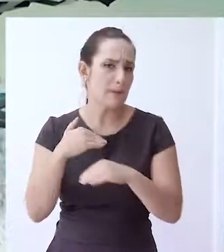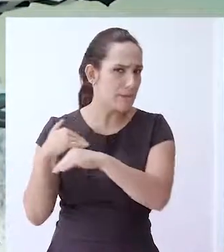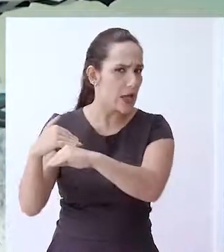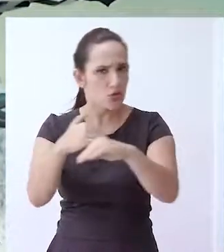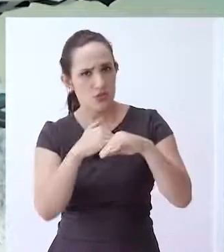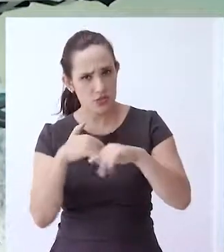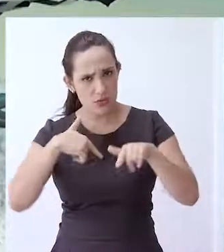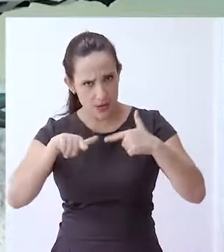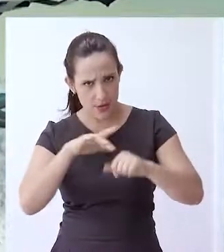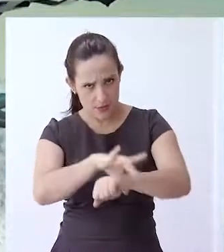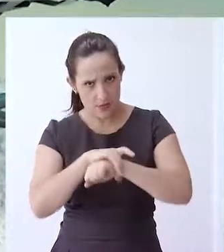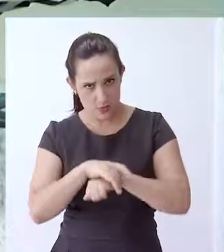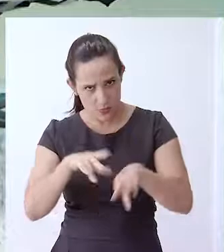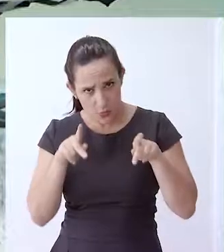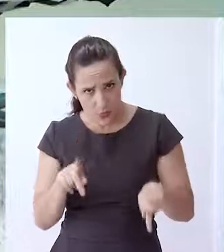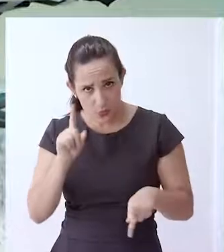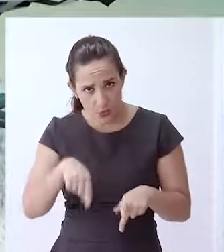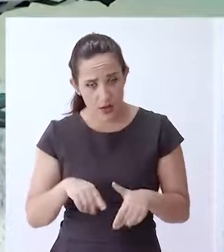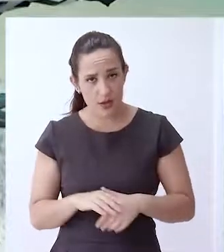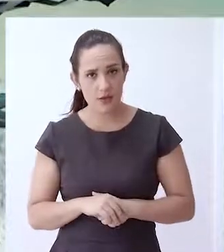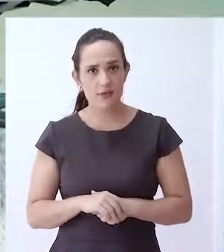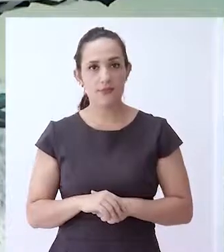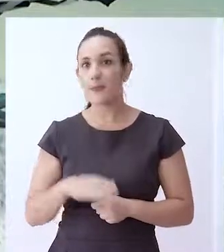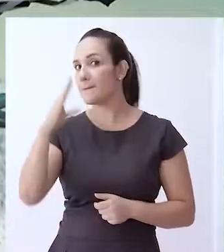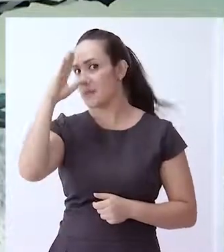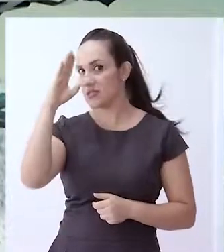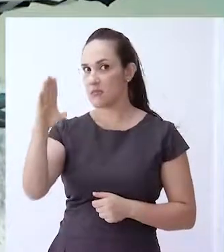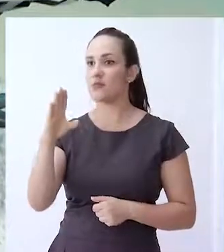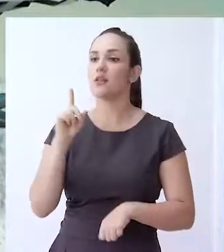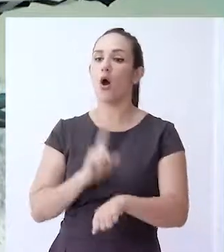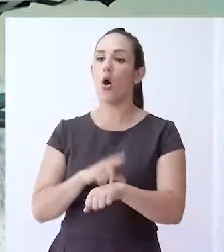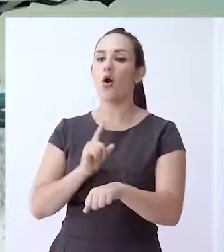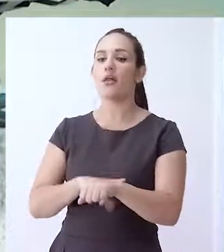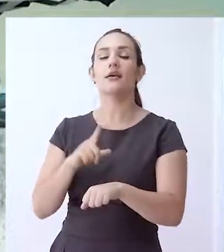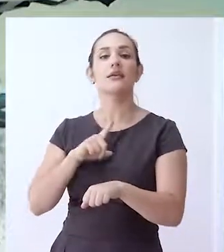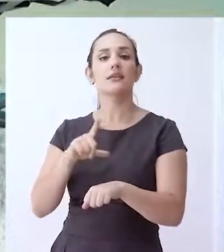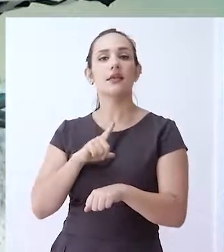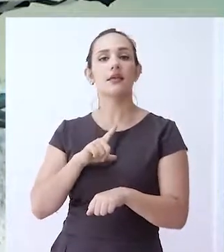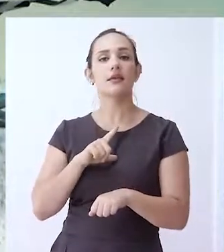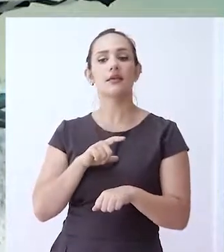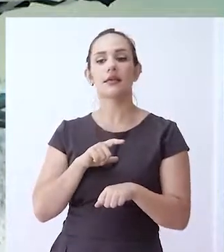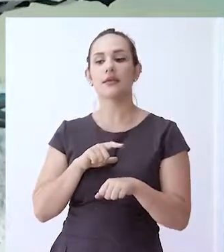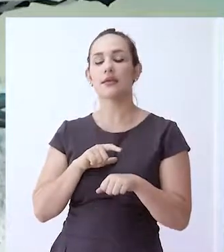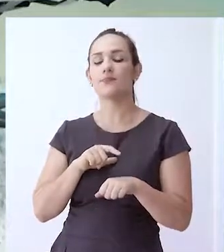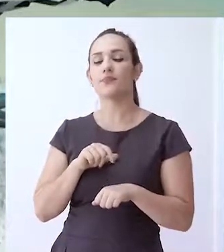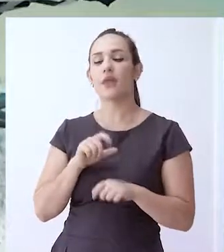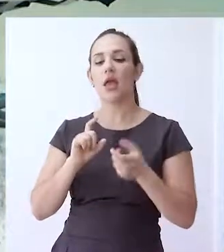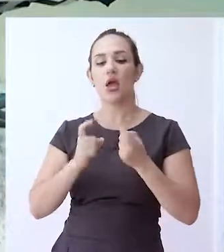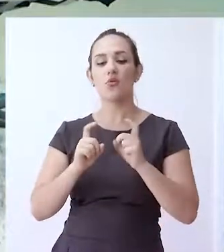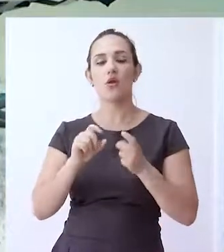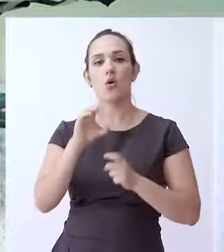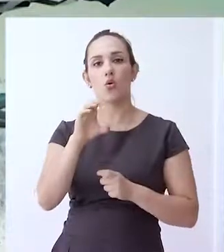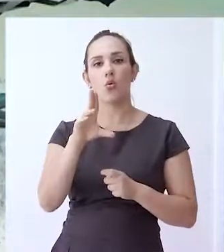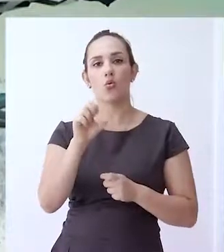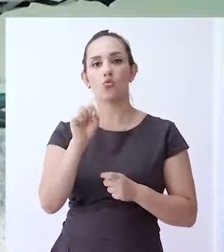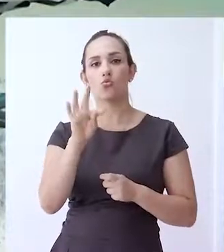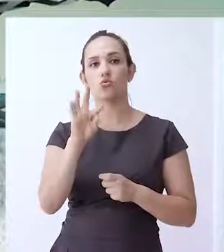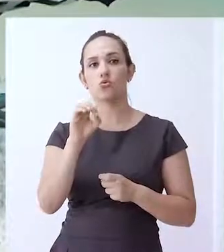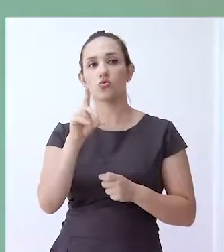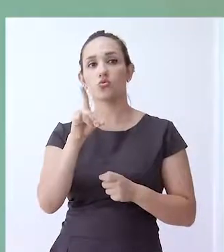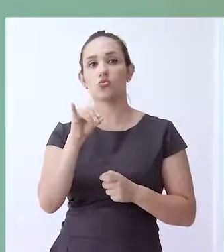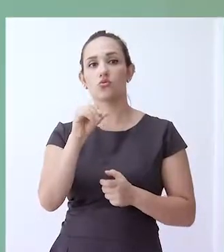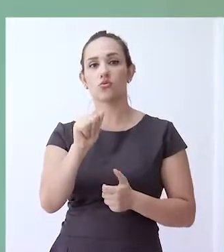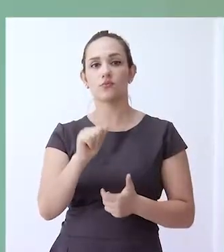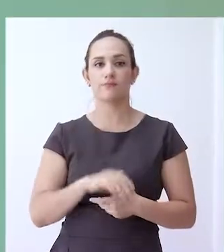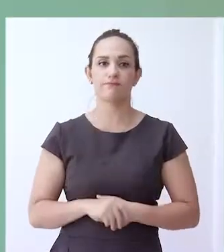né, essa atuação dos defensores aí, principalmente nas audiências de custódia. Conta pra gente, como vai ser esse papel dele na